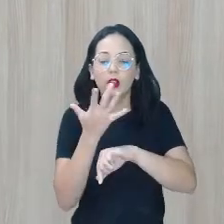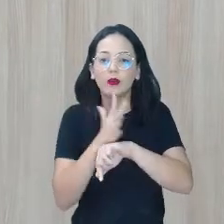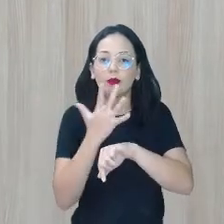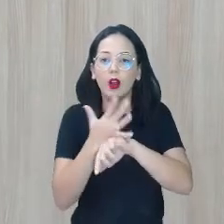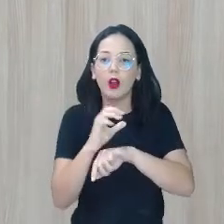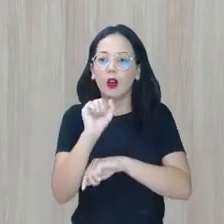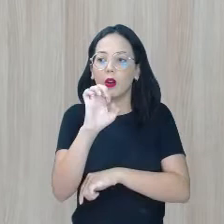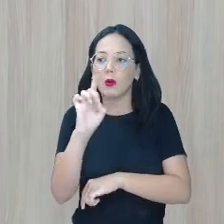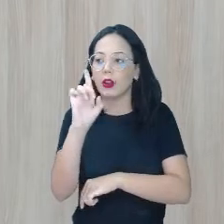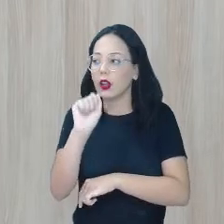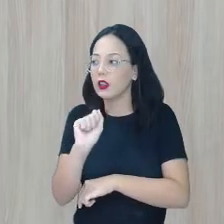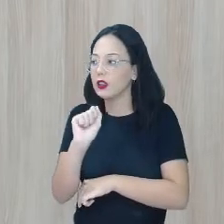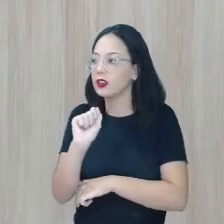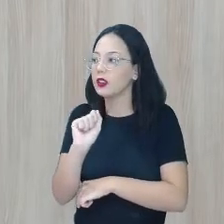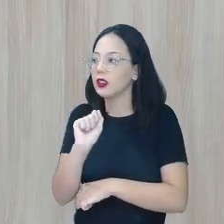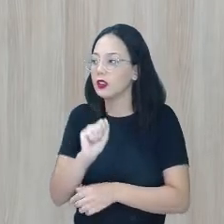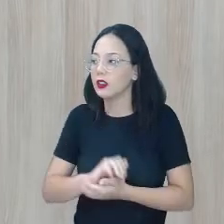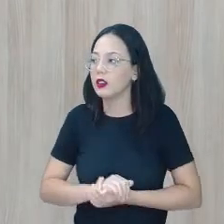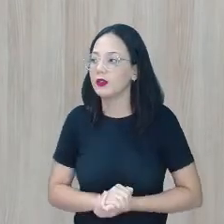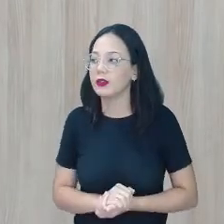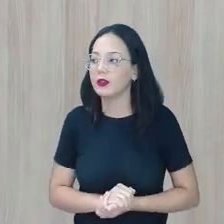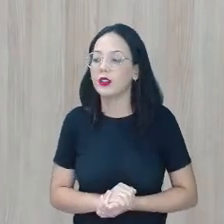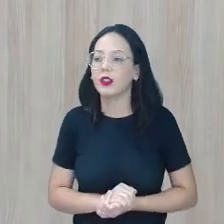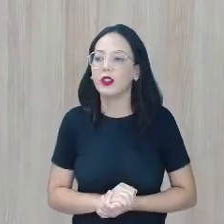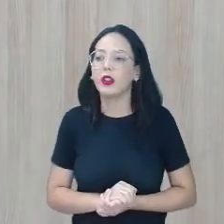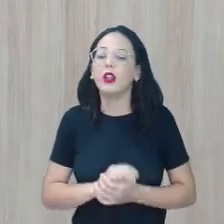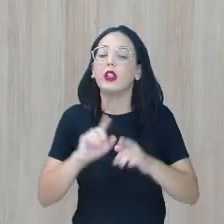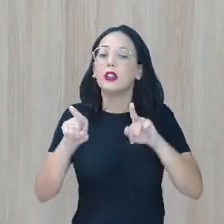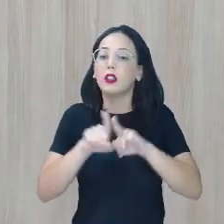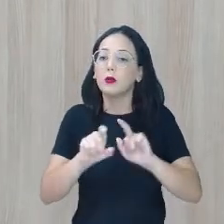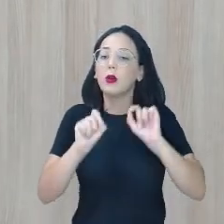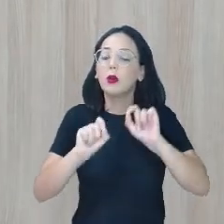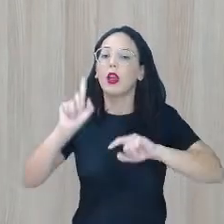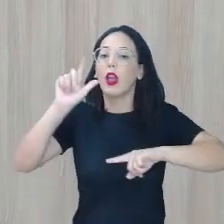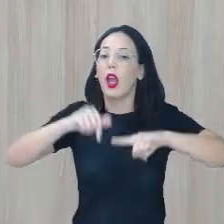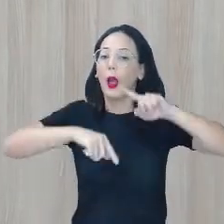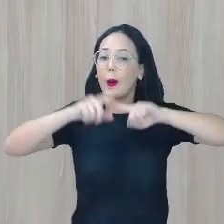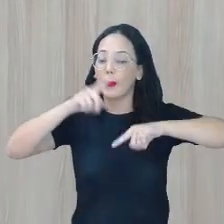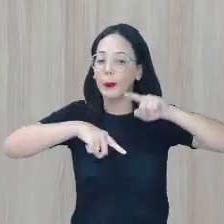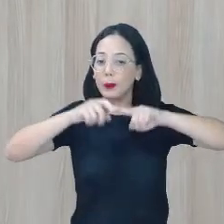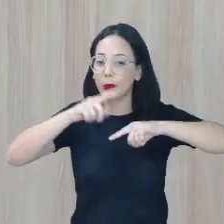E a seda se tornou, né, um produto, né, professor? Um produto de